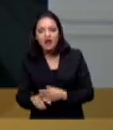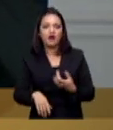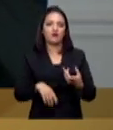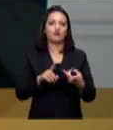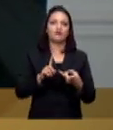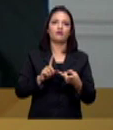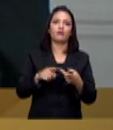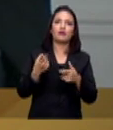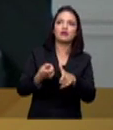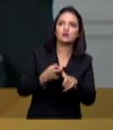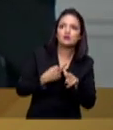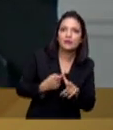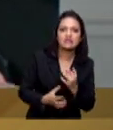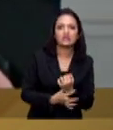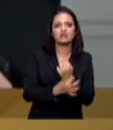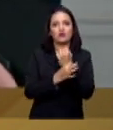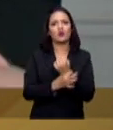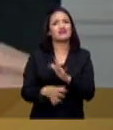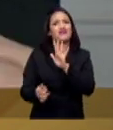de segurança. Há